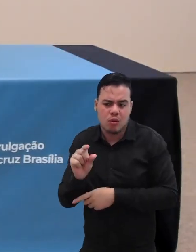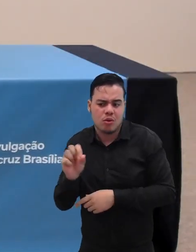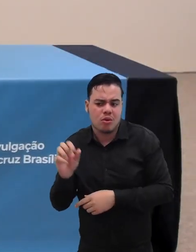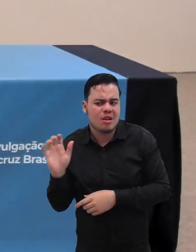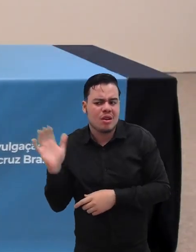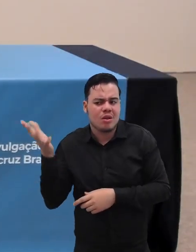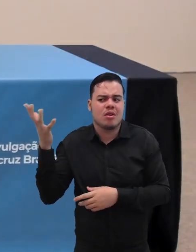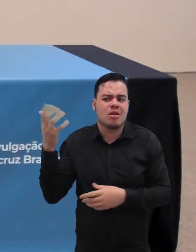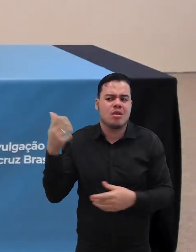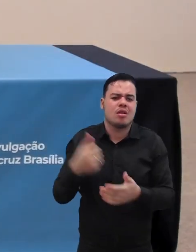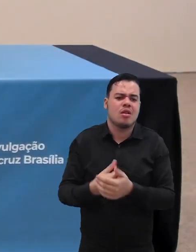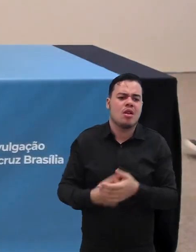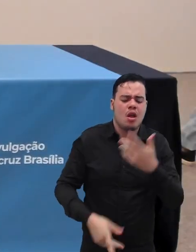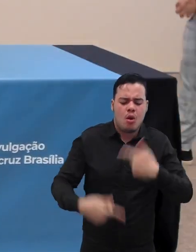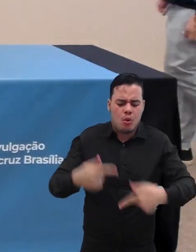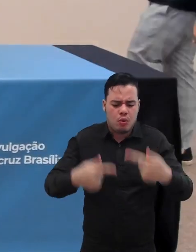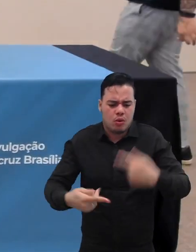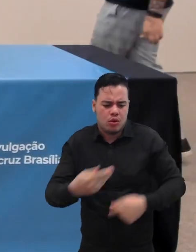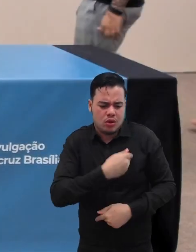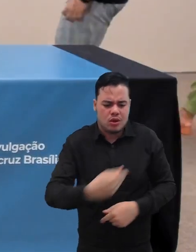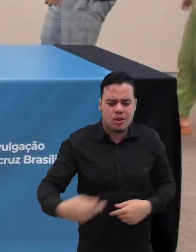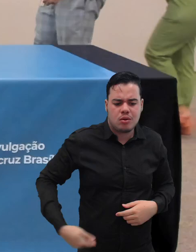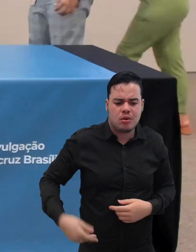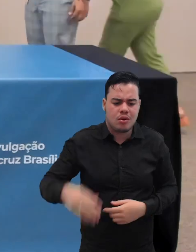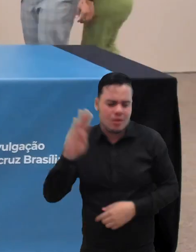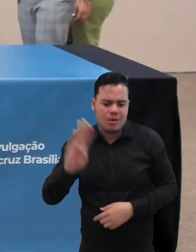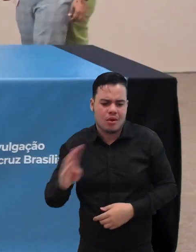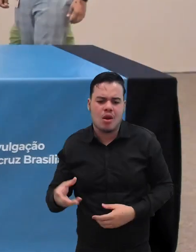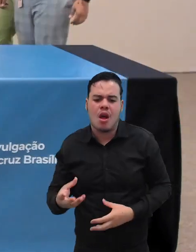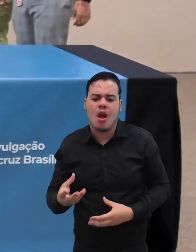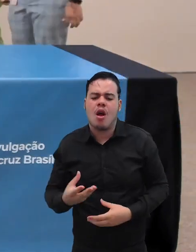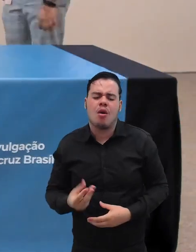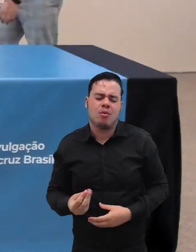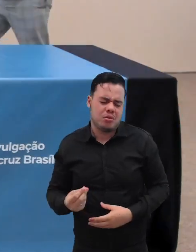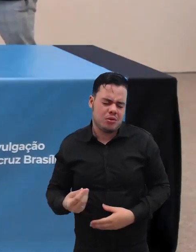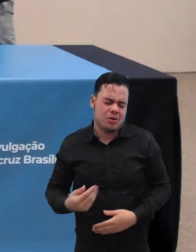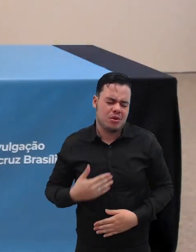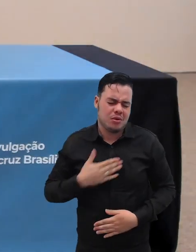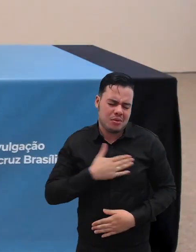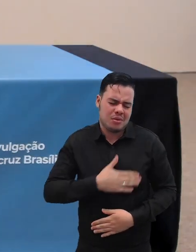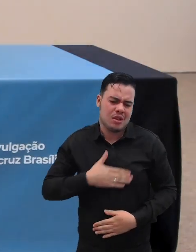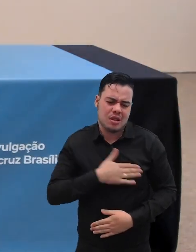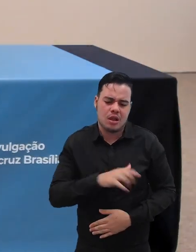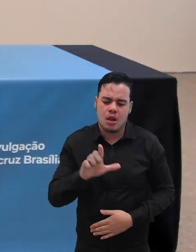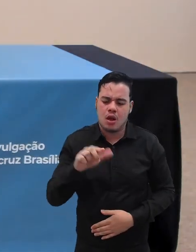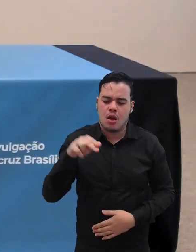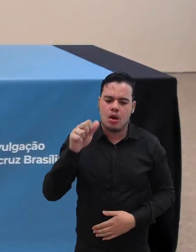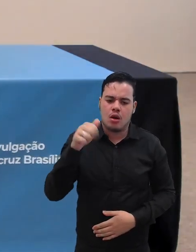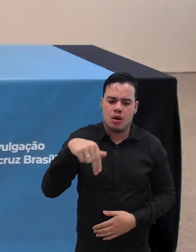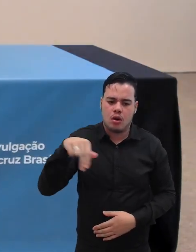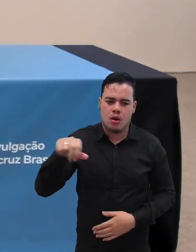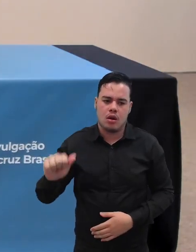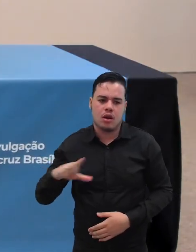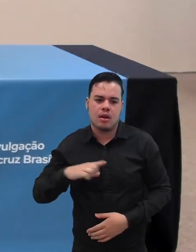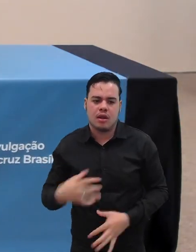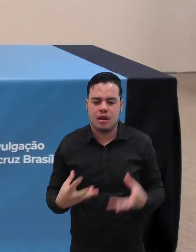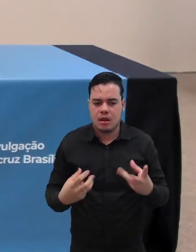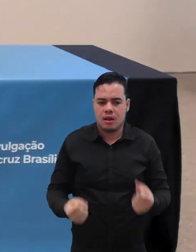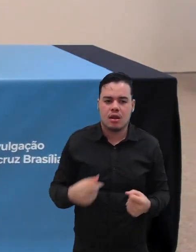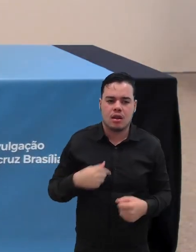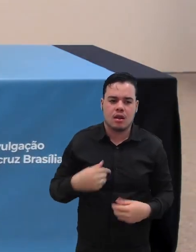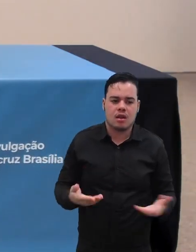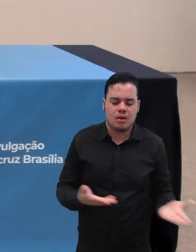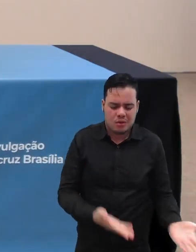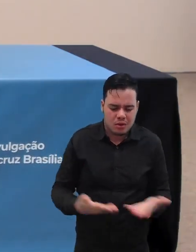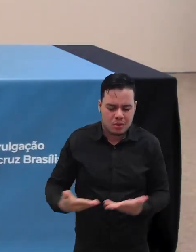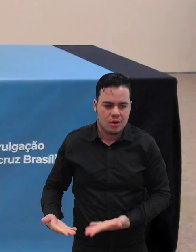divulgação científica e as políticas públicas no Brasil. Então, muito prazer, Juana, muito obrigada por ter aceitado o nosso convite, e a palavra agora está